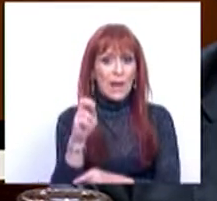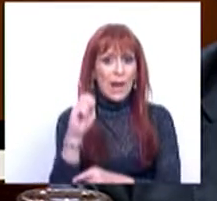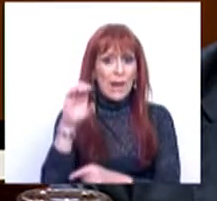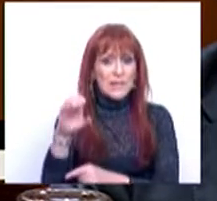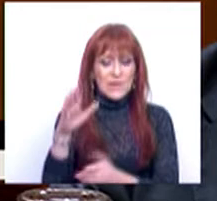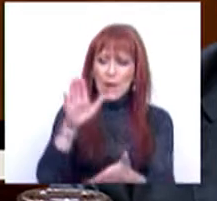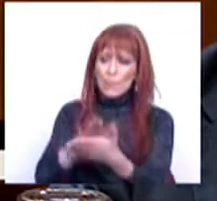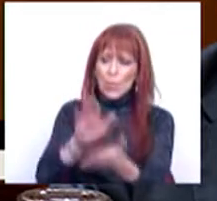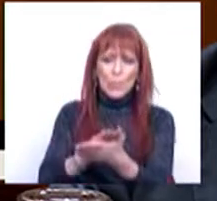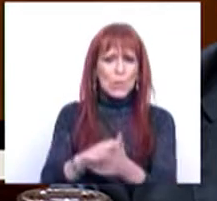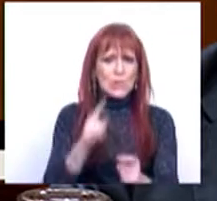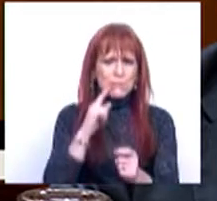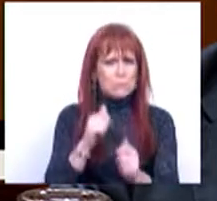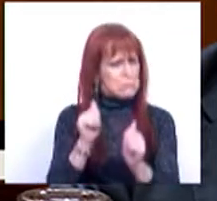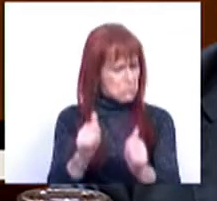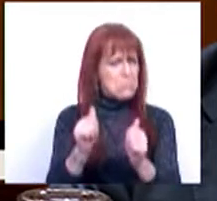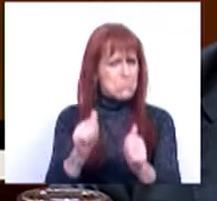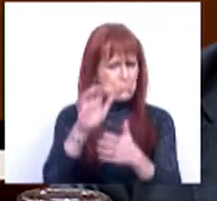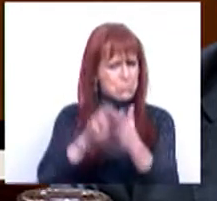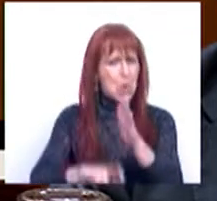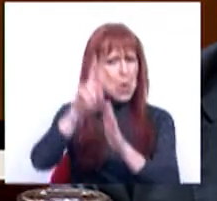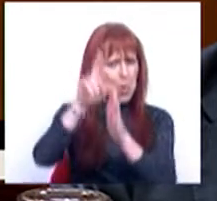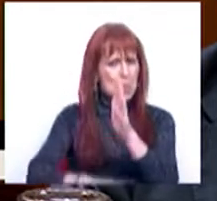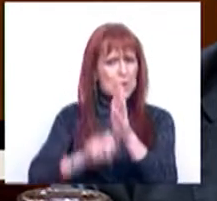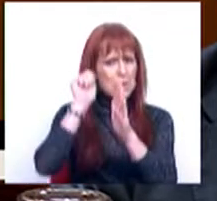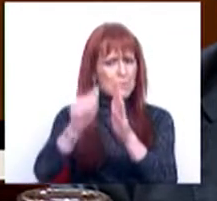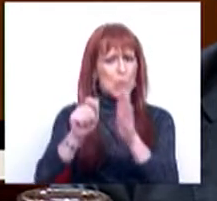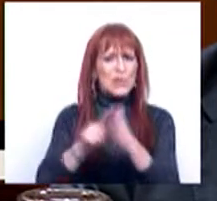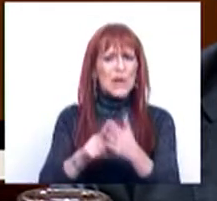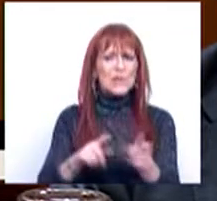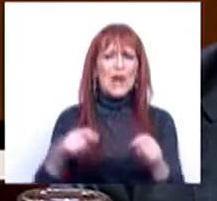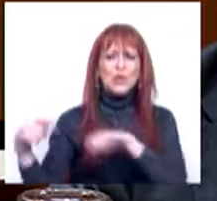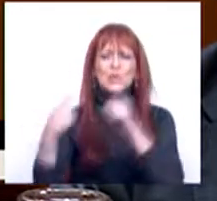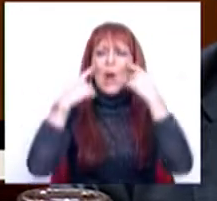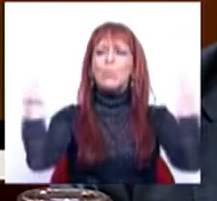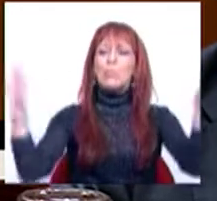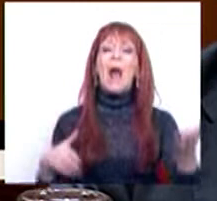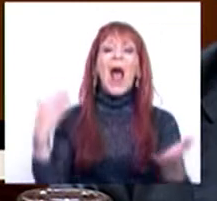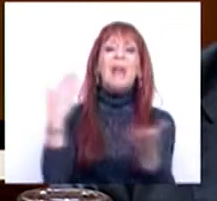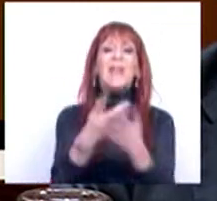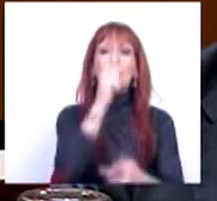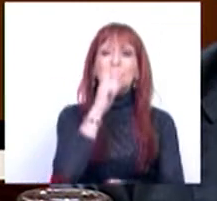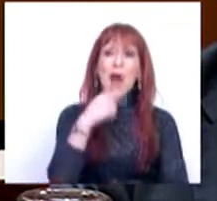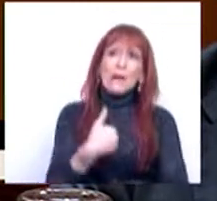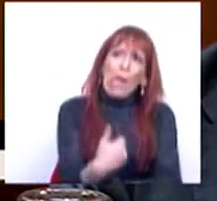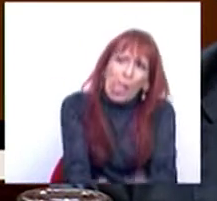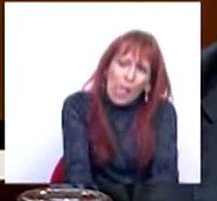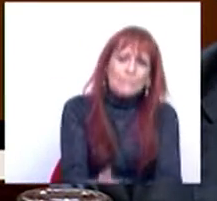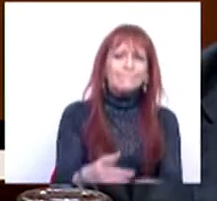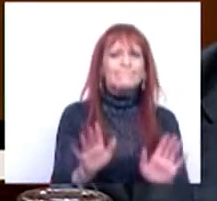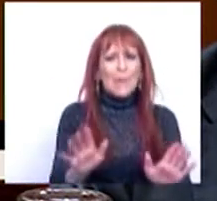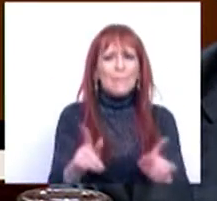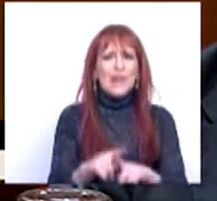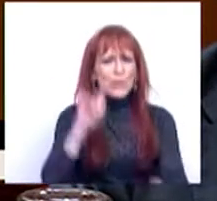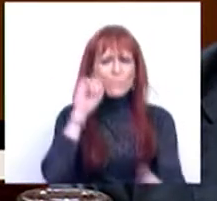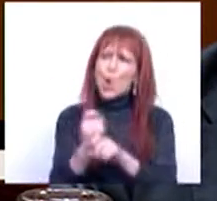publicou um muito bem feito regulamento que está em discussão pública até maio. Parece-me tarde. Não deixarei de